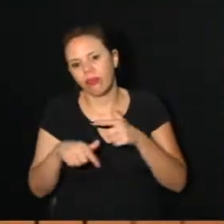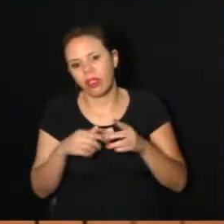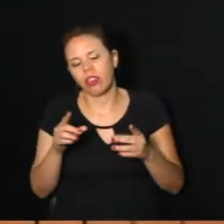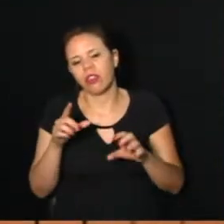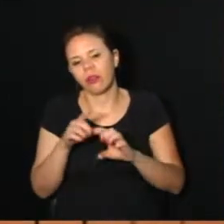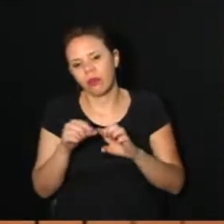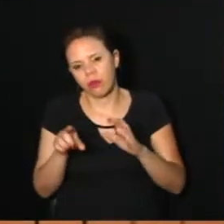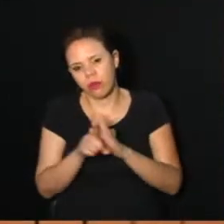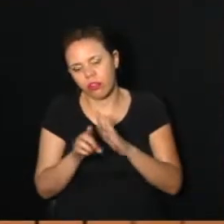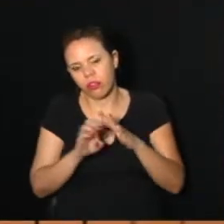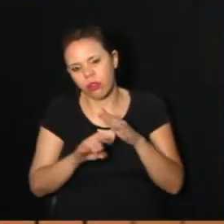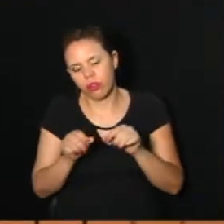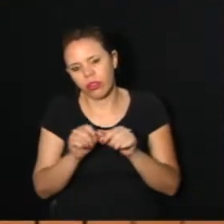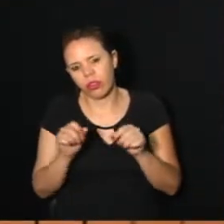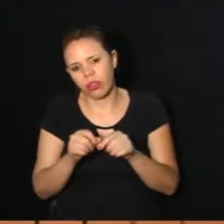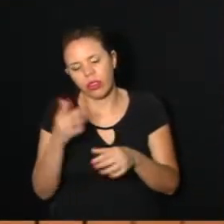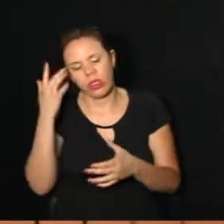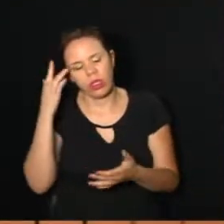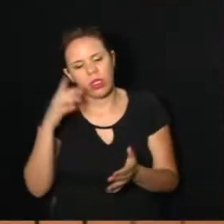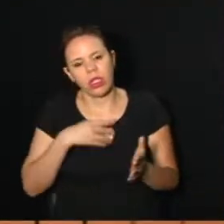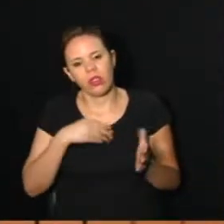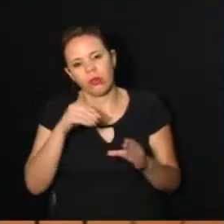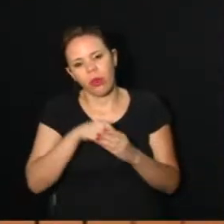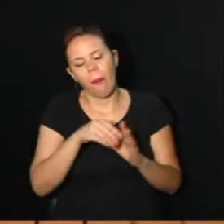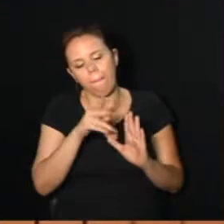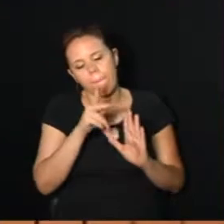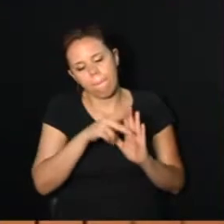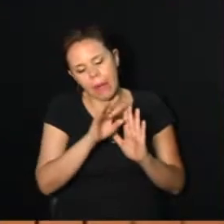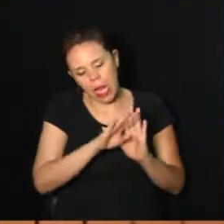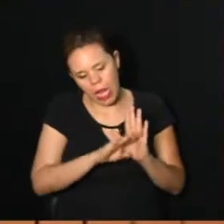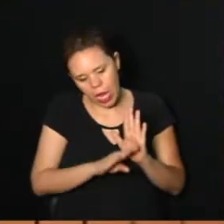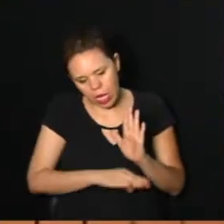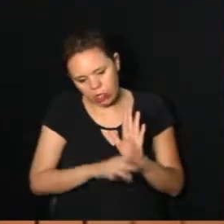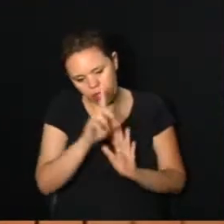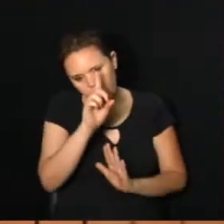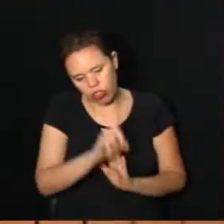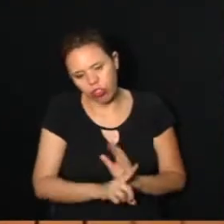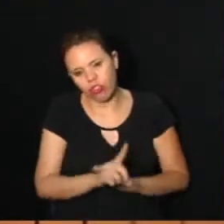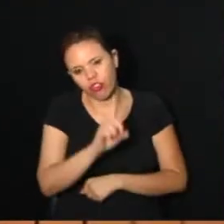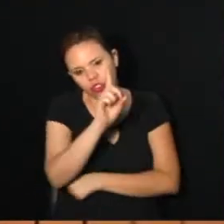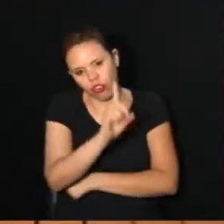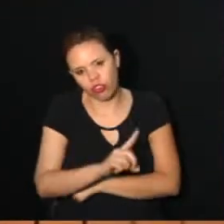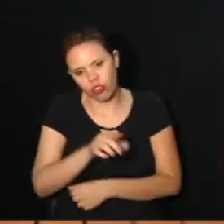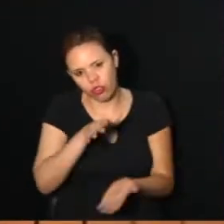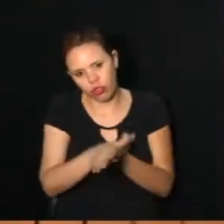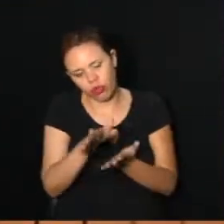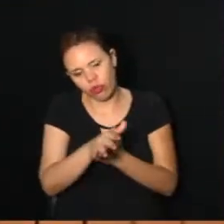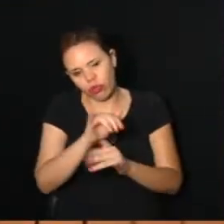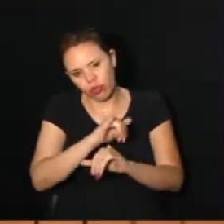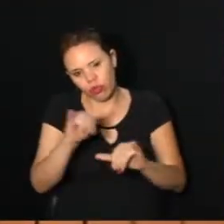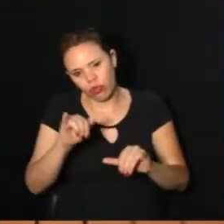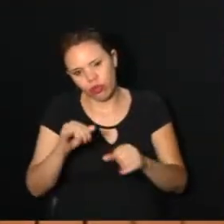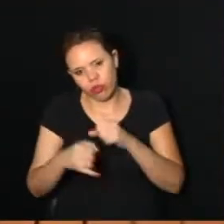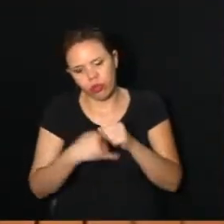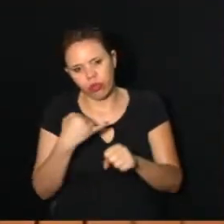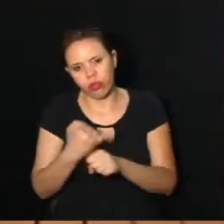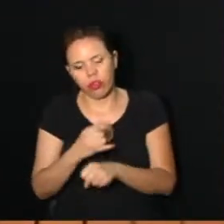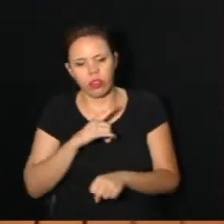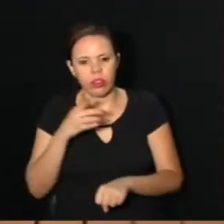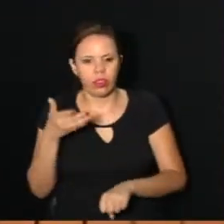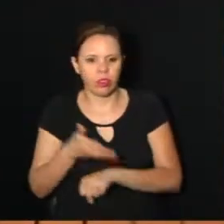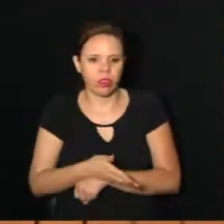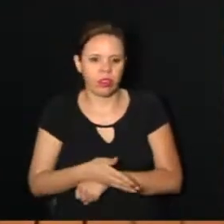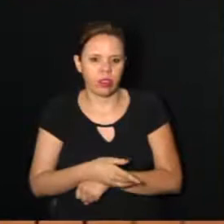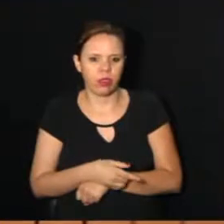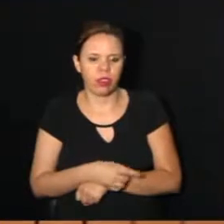diretor, já publicado, acho que vocês deverão ter acesso e têm acesso pela internet, Todas as atividades de baixo